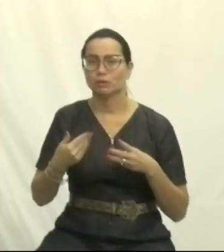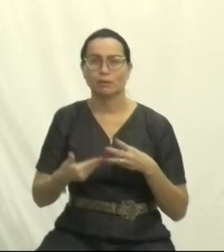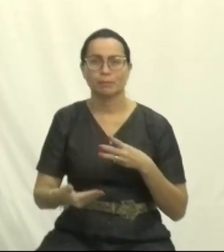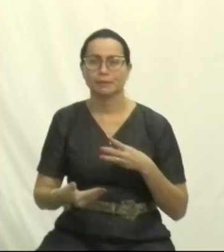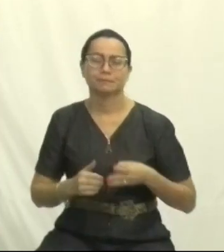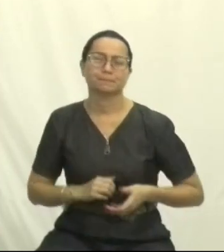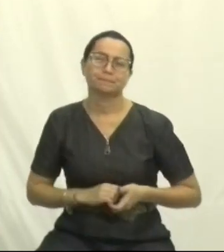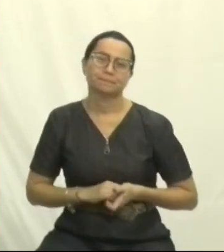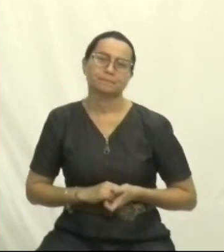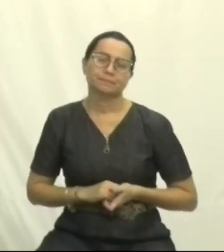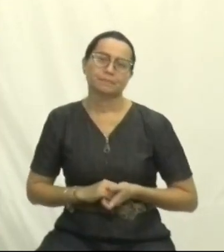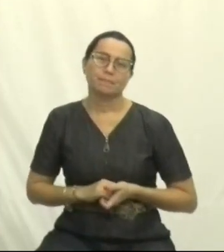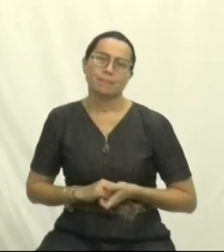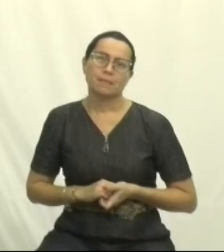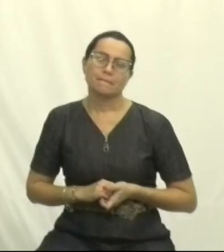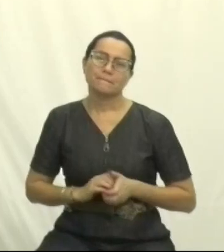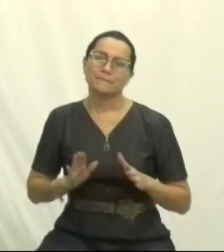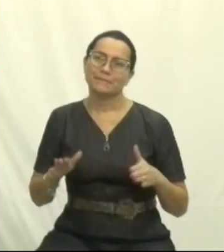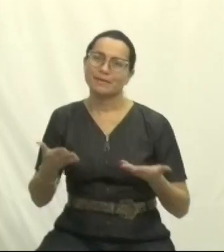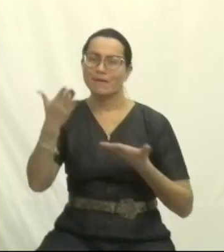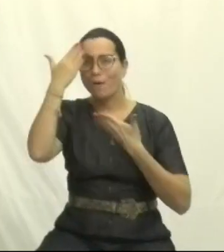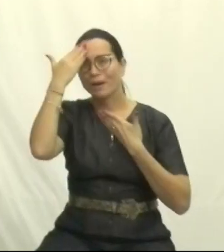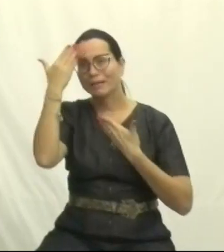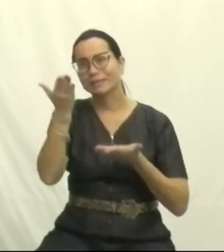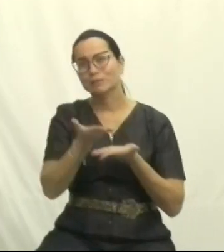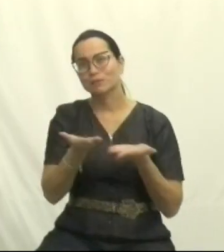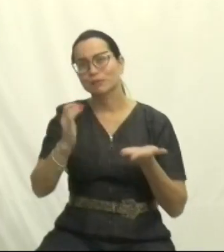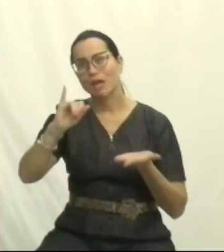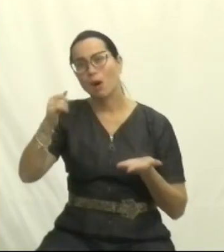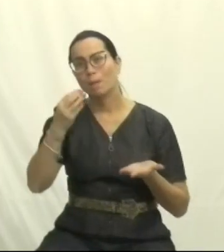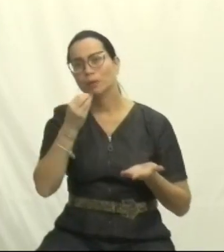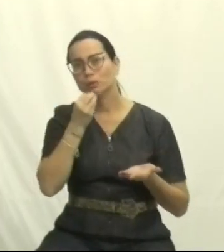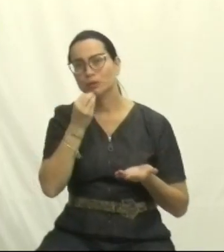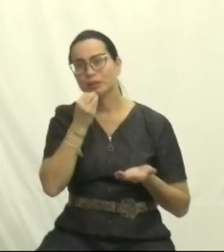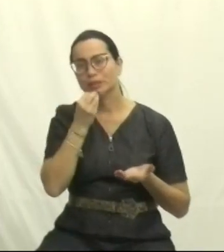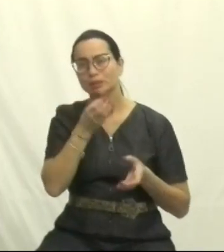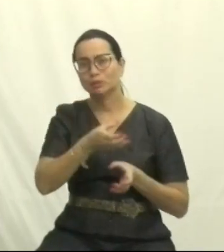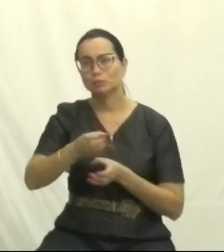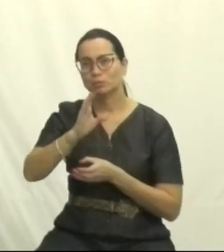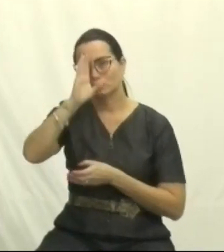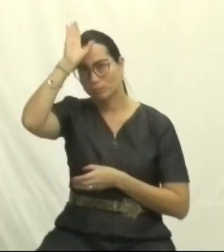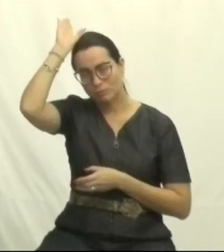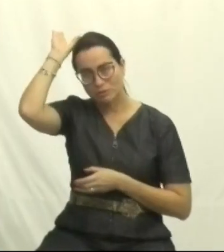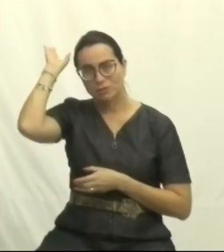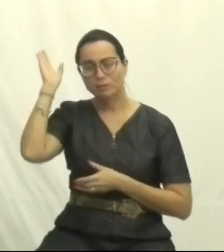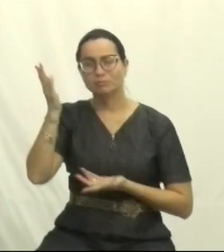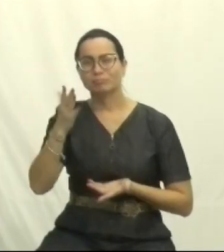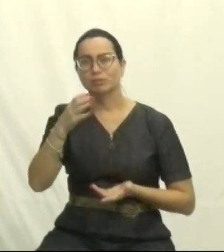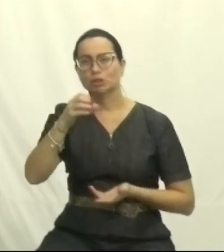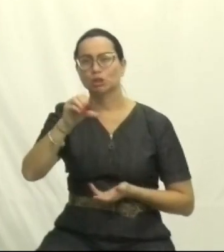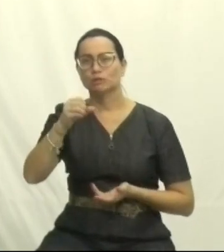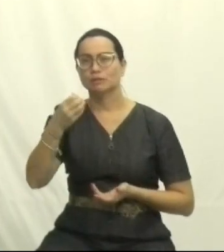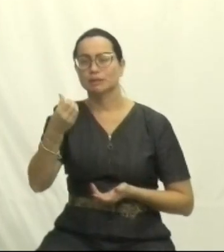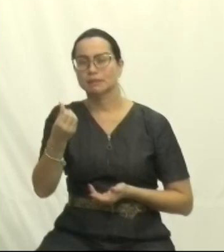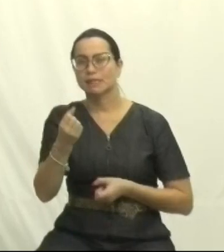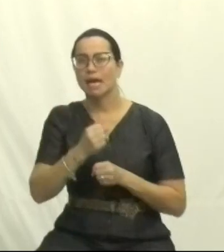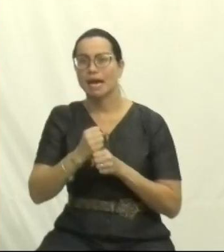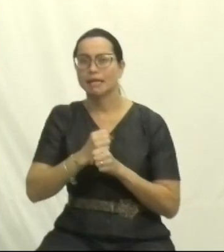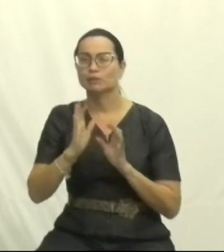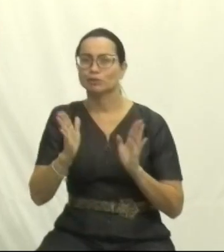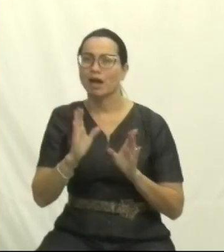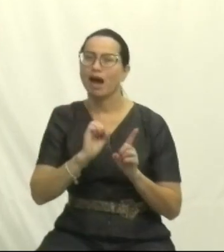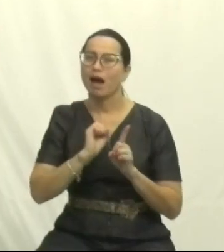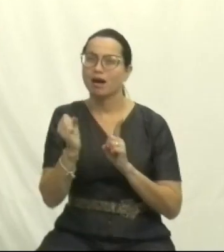Então, por fim, agradeço mais uma vez a oportunidade. O Corpo de Bombeiros Militar de Santa Catarina está há 96 anos atuando na